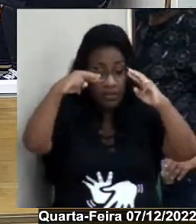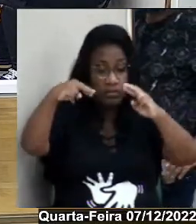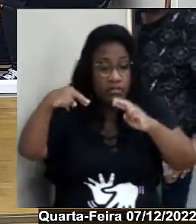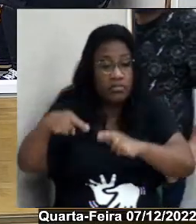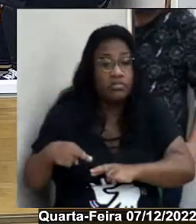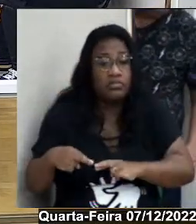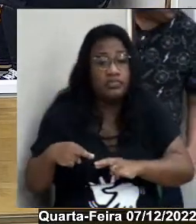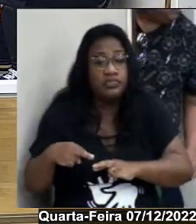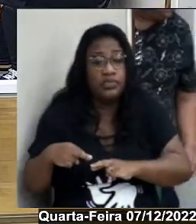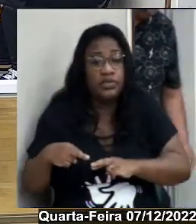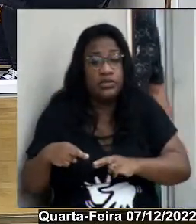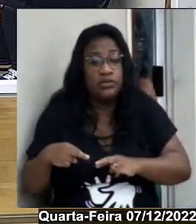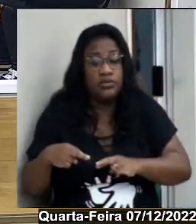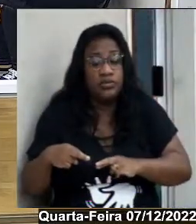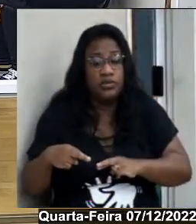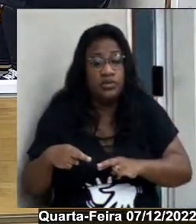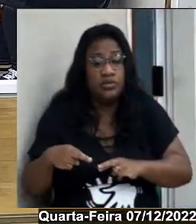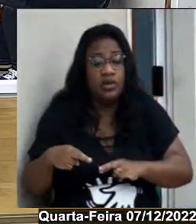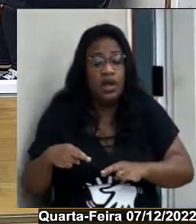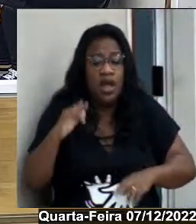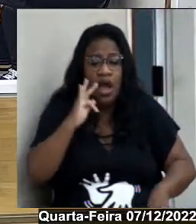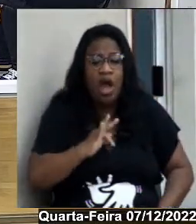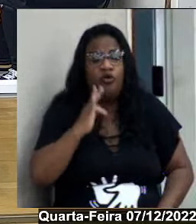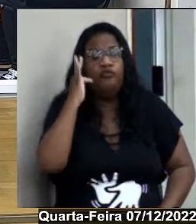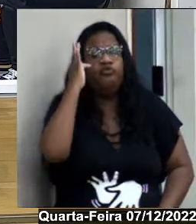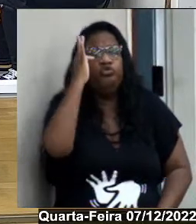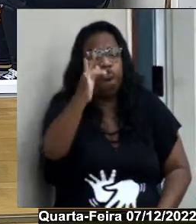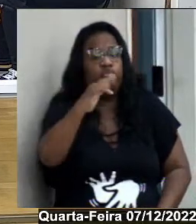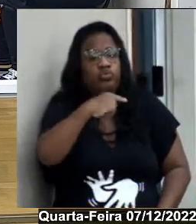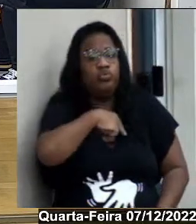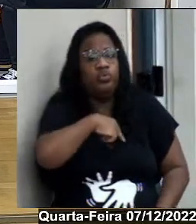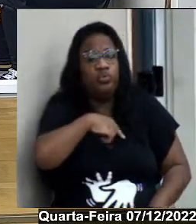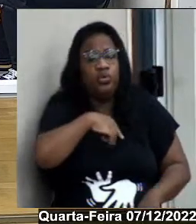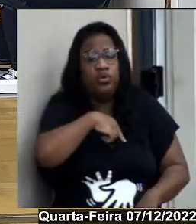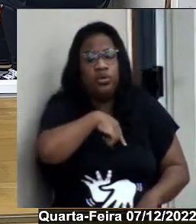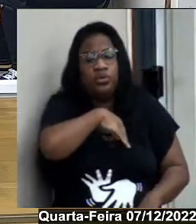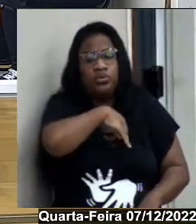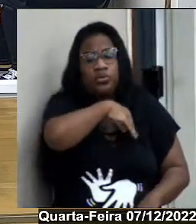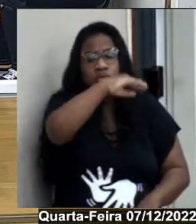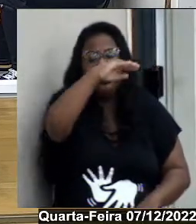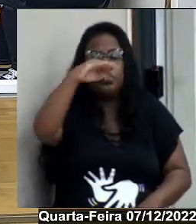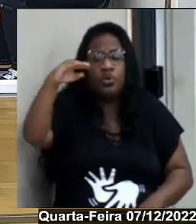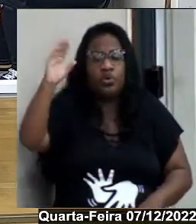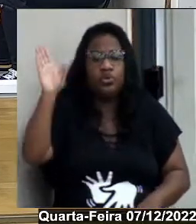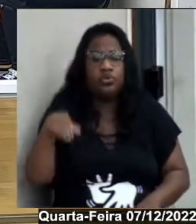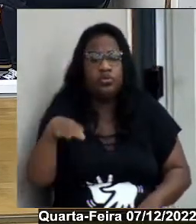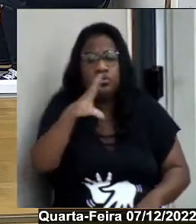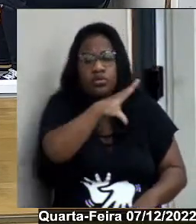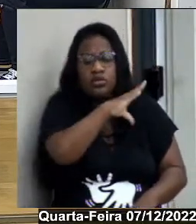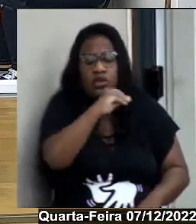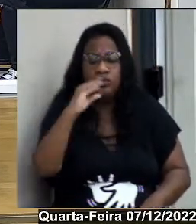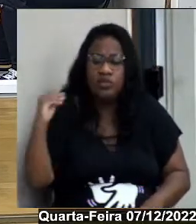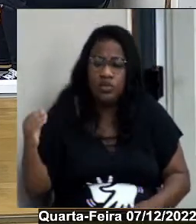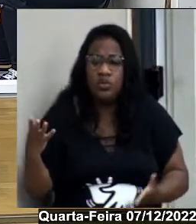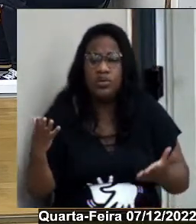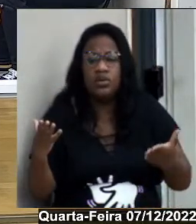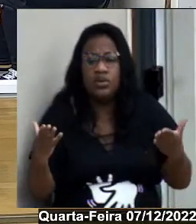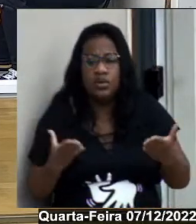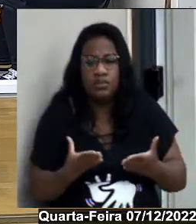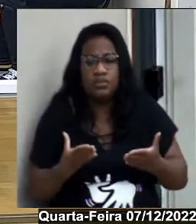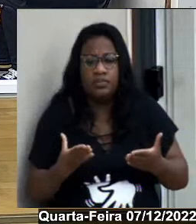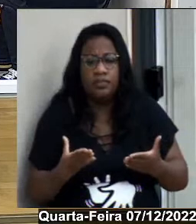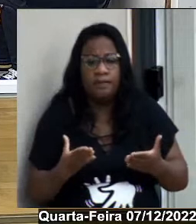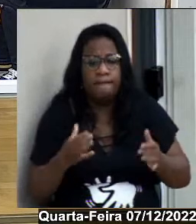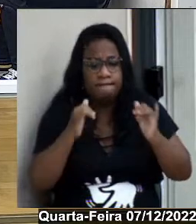desrespeito. Porque isso aqui diz respeito ao futuro dos nossos servidores. É o dinheiro que a gente paga de imposto. Como eu estava dizendo